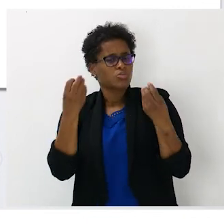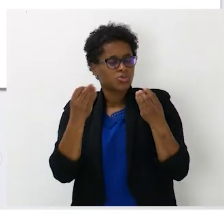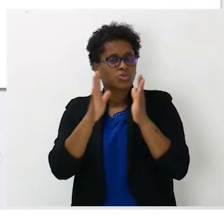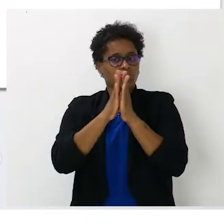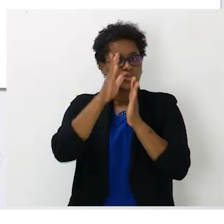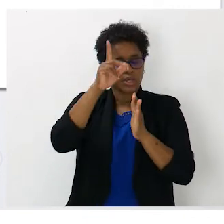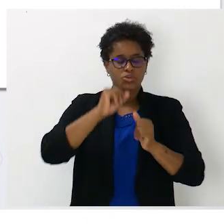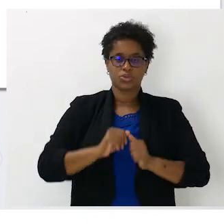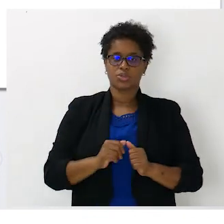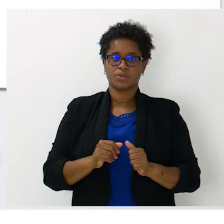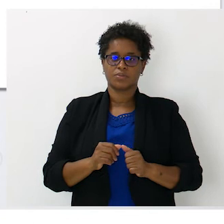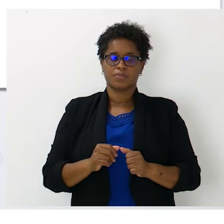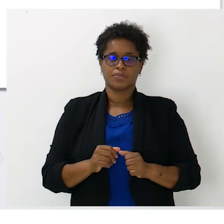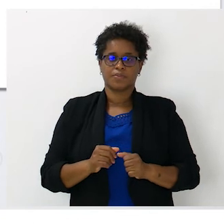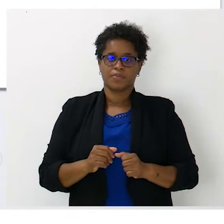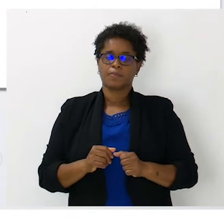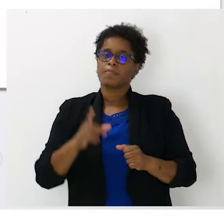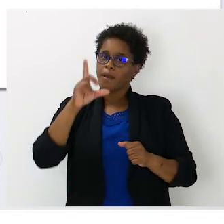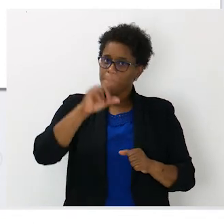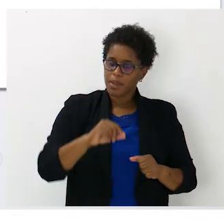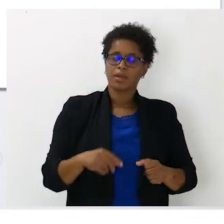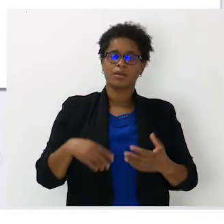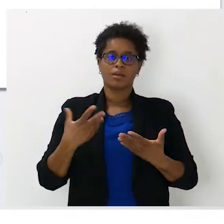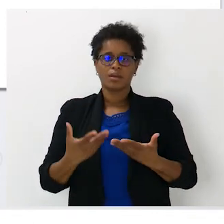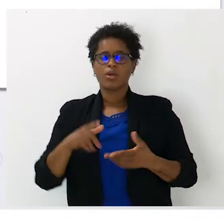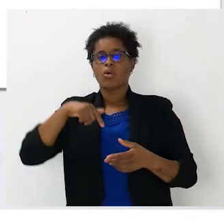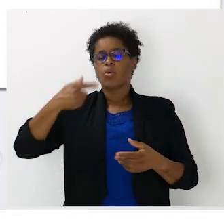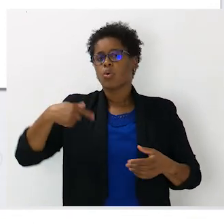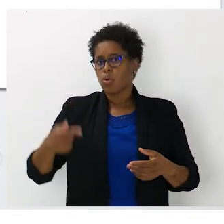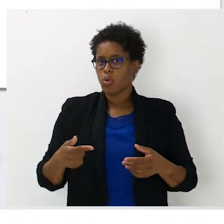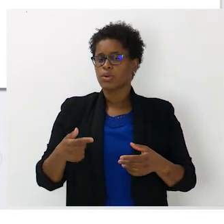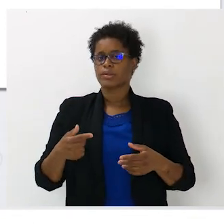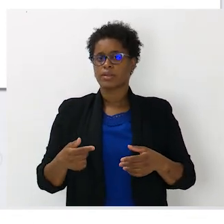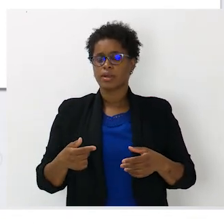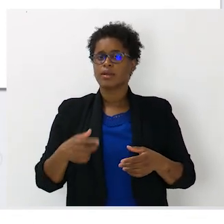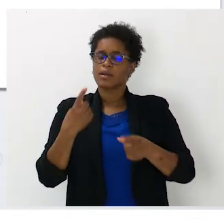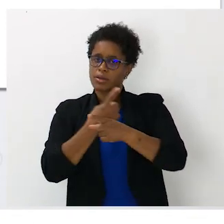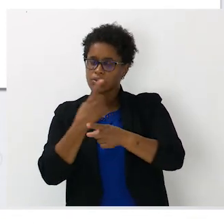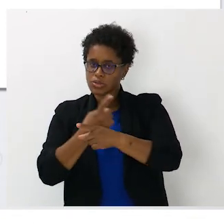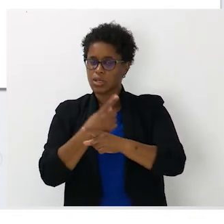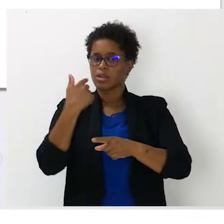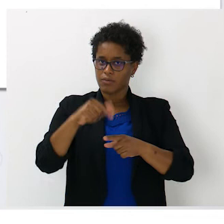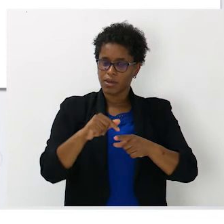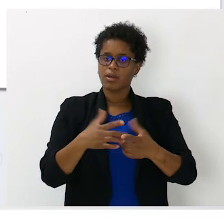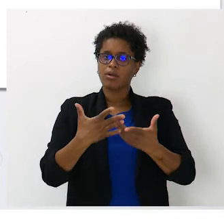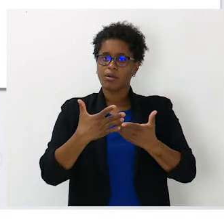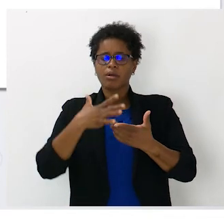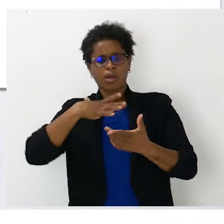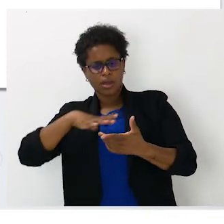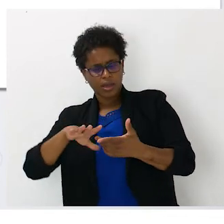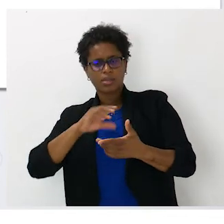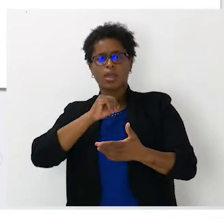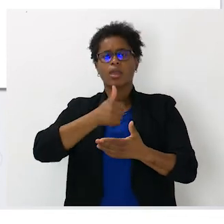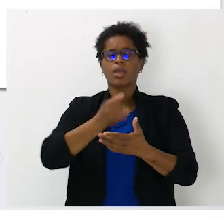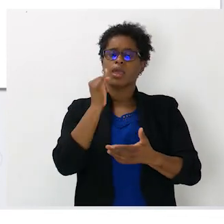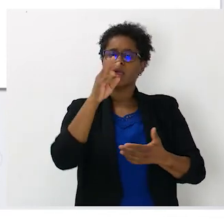deuses. Também, uma outra característica tem que ver com a crença na